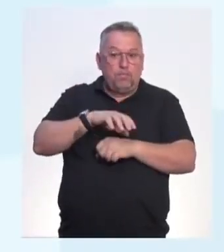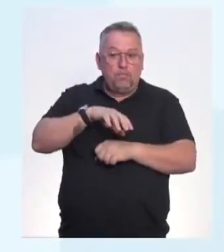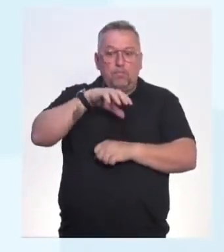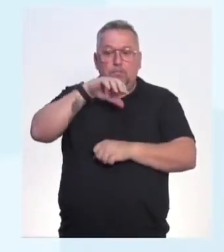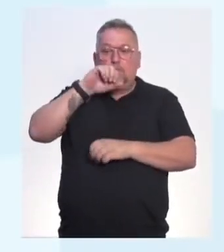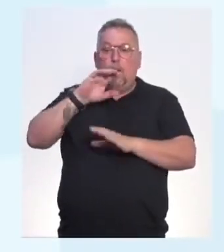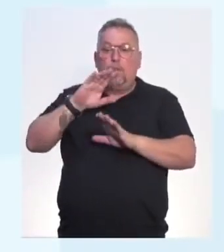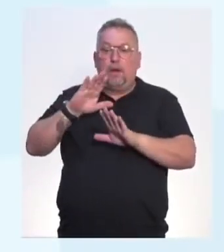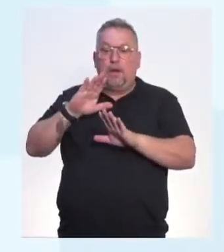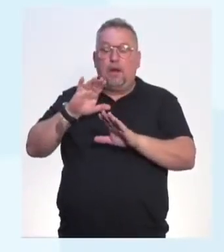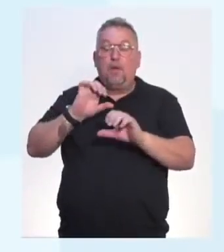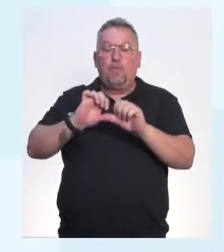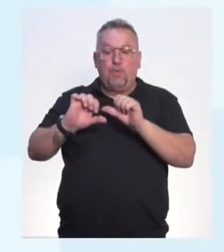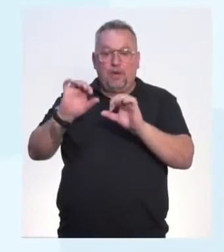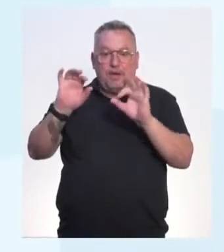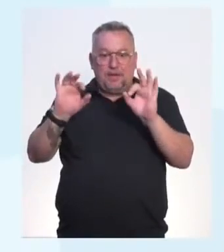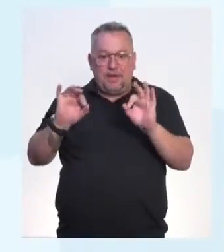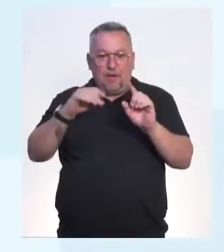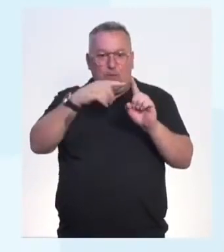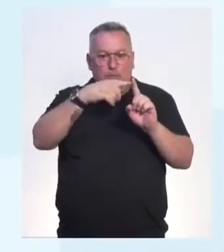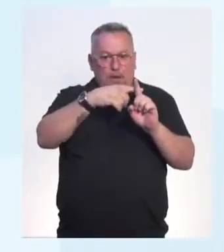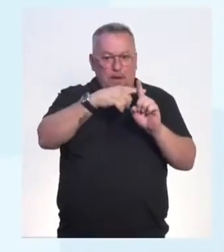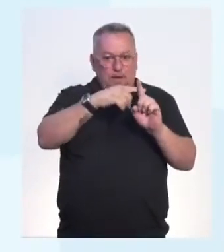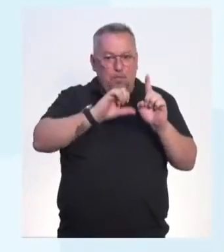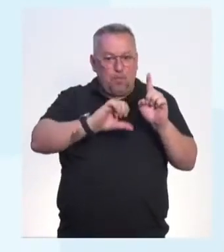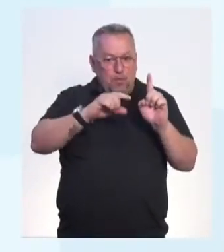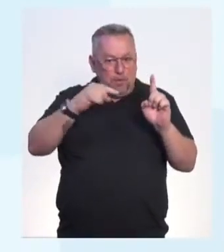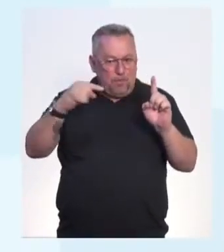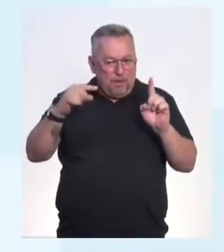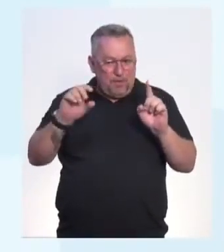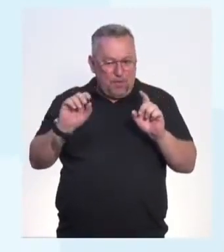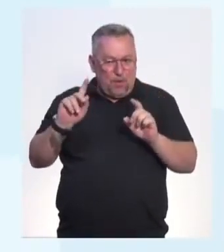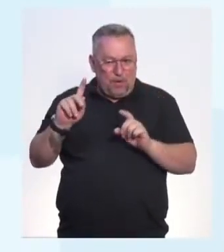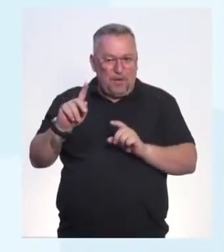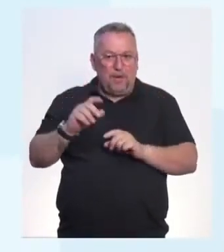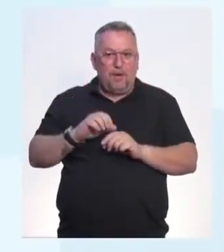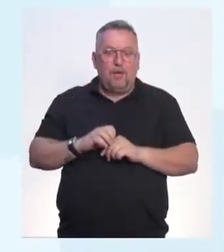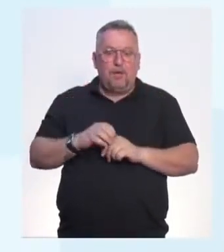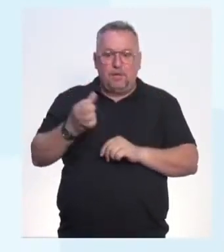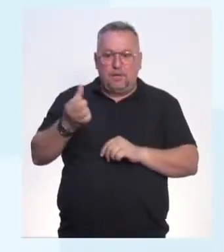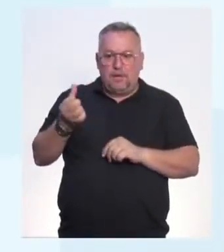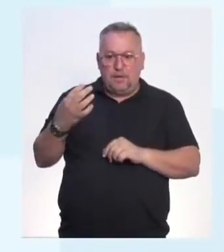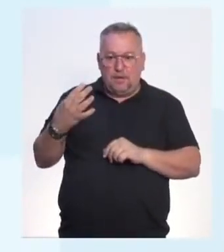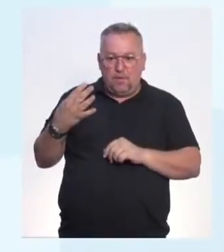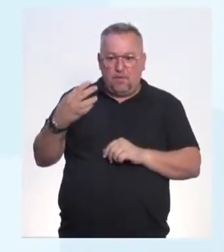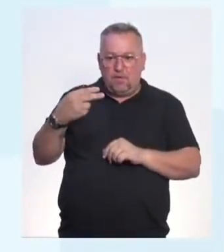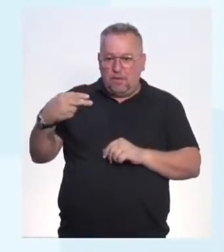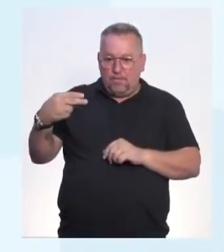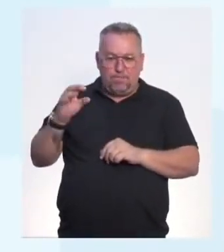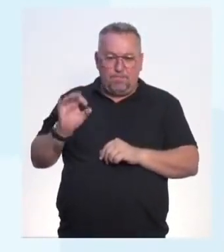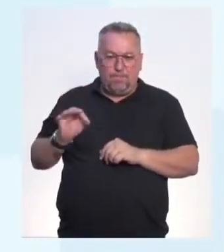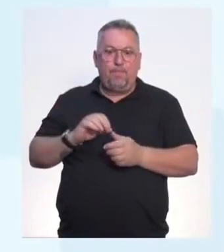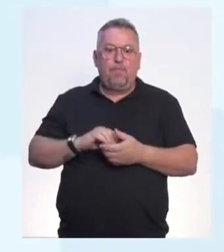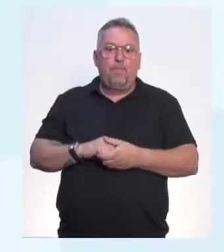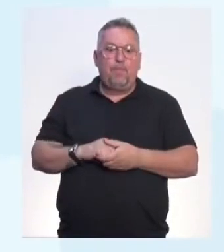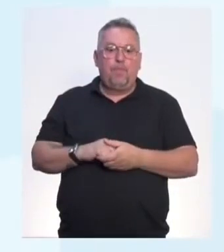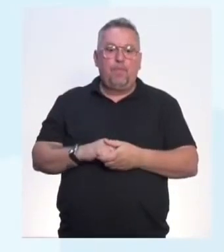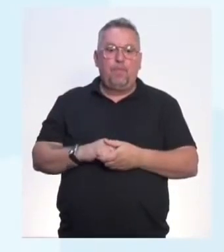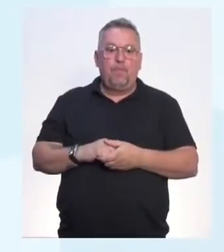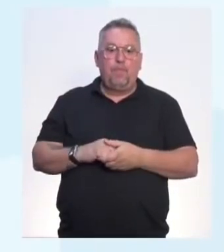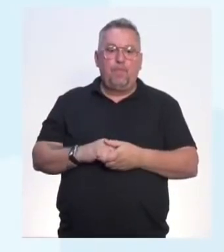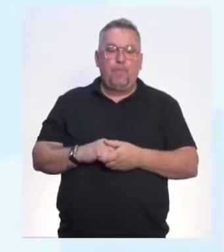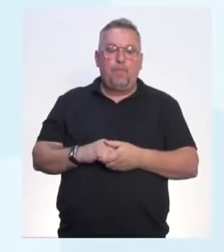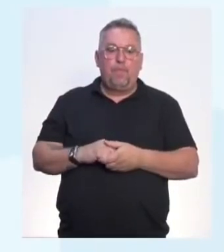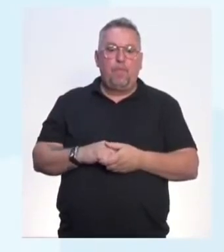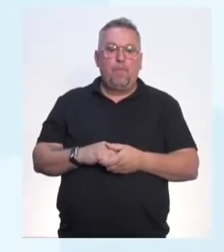e verifico se eu mudei certo o sinal de quem tinha que mudar. Ok? O 64 não mudou porque já estava no lugar certo. Agora, eu vou juntar os